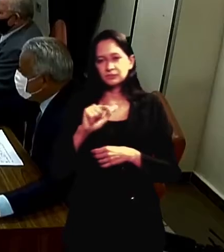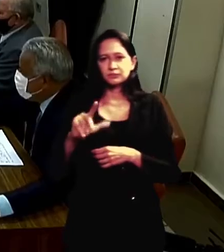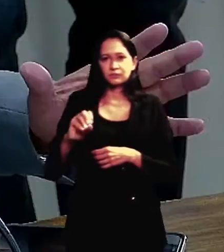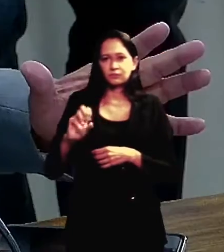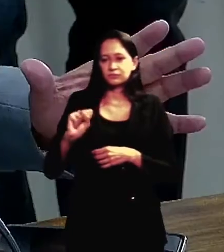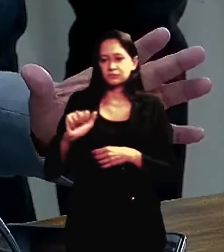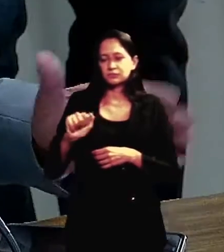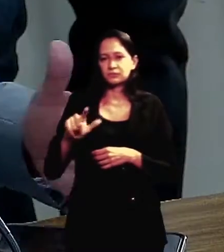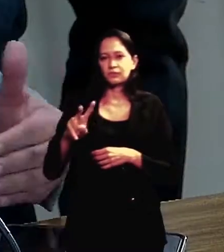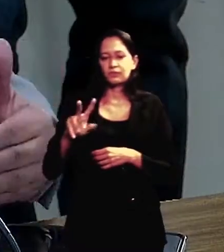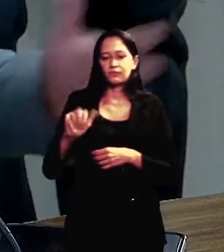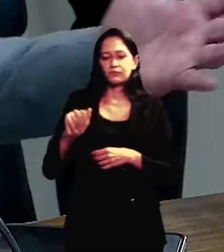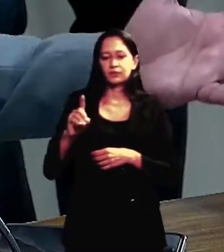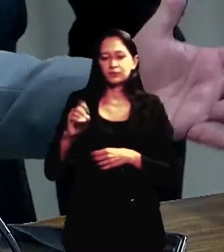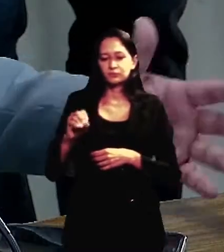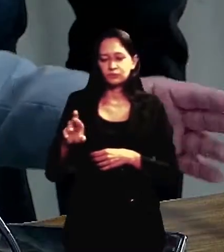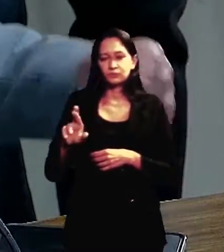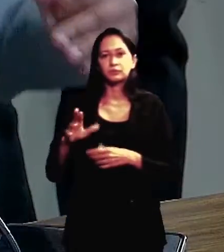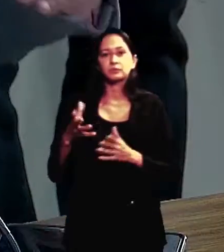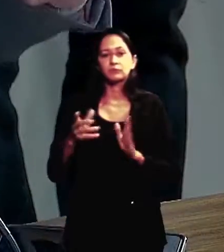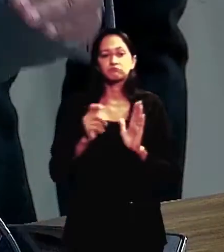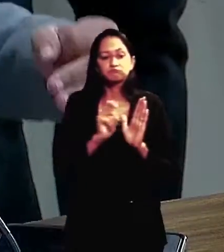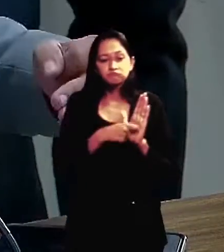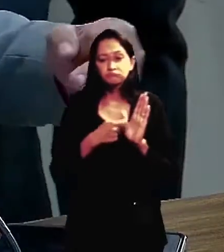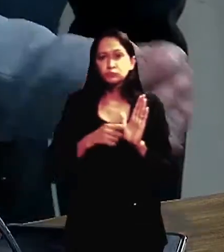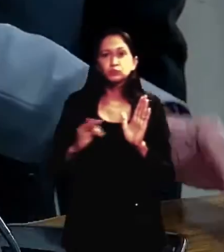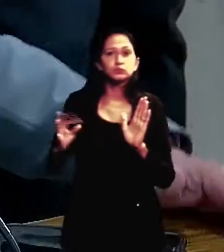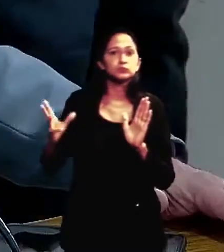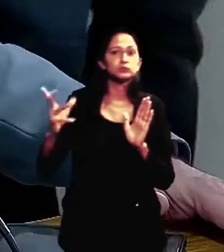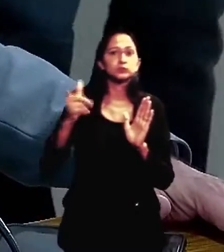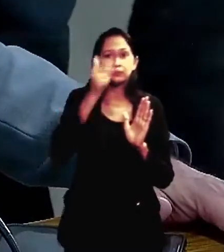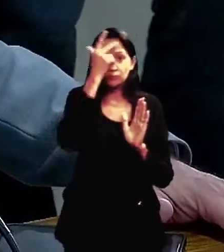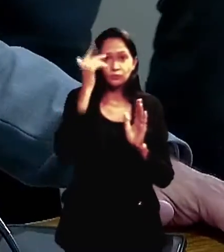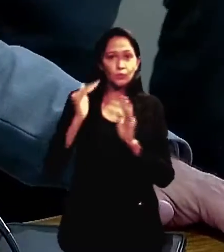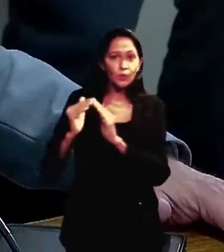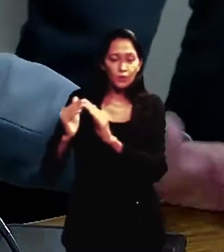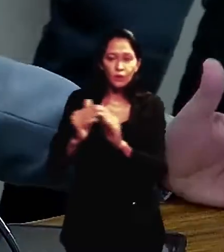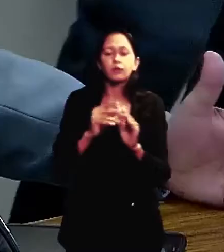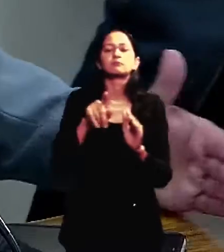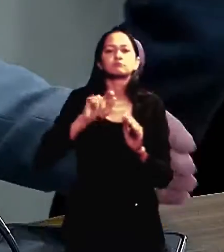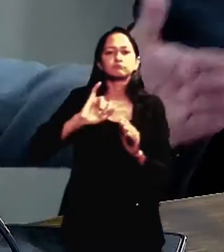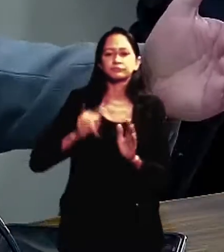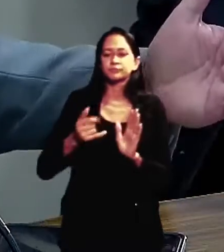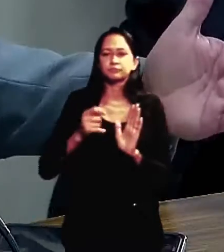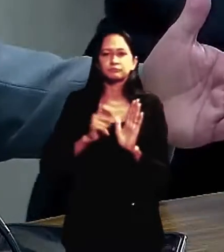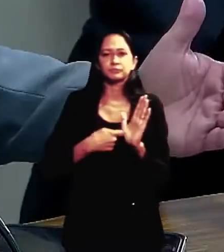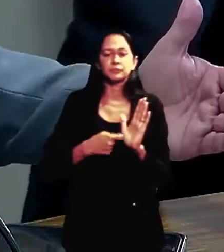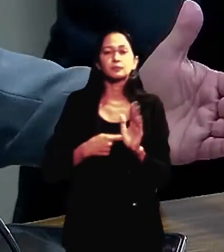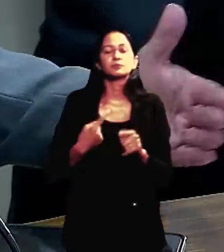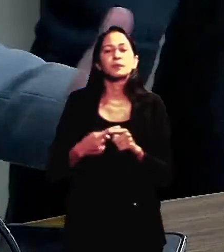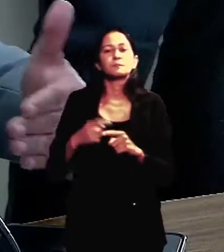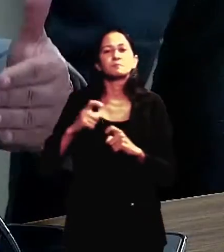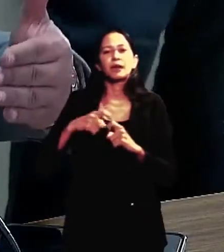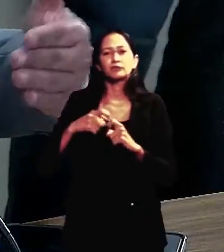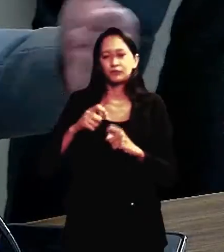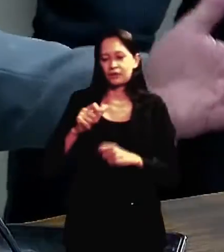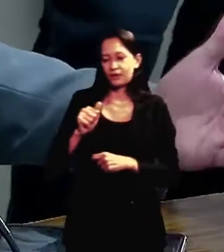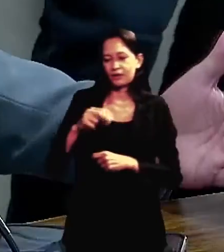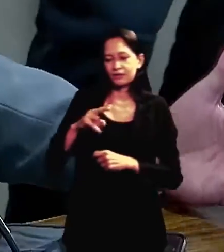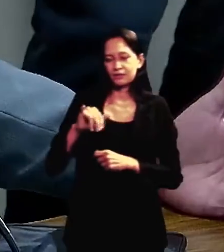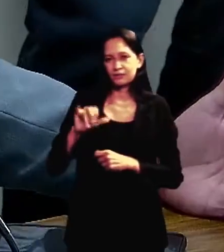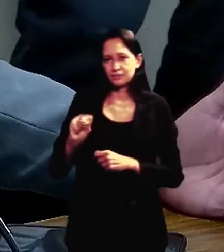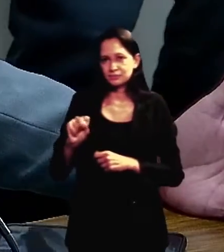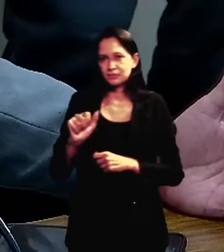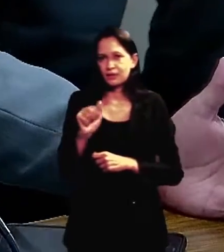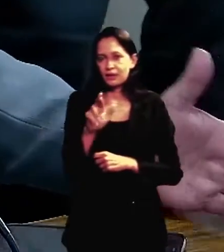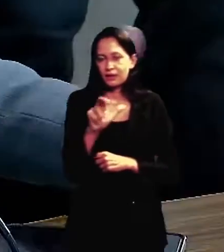muito pequena. Então, foi possível pegar a assinatura de todos da rua. Até porque o doutor Anis Assi, um dos mais antigos